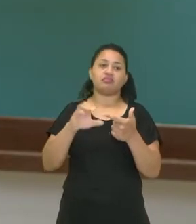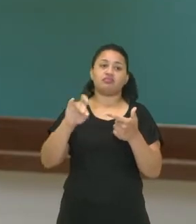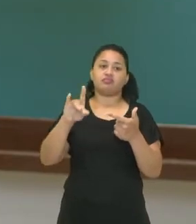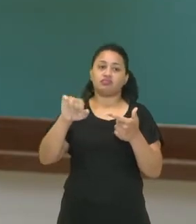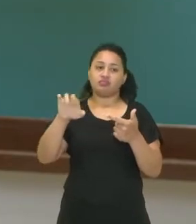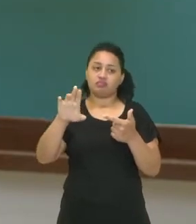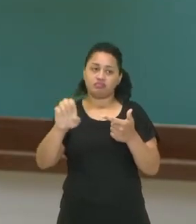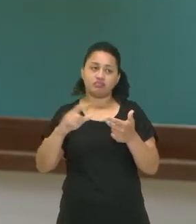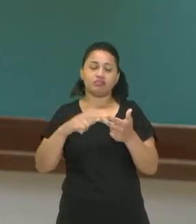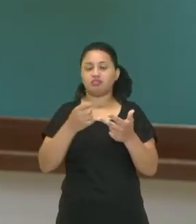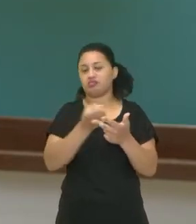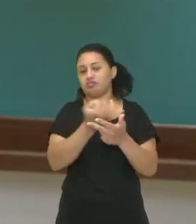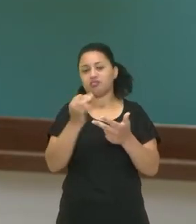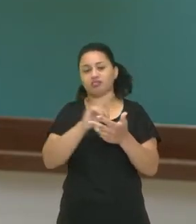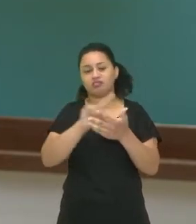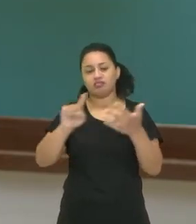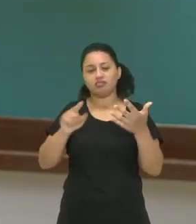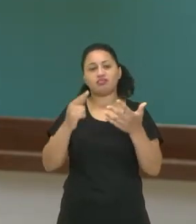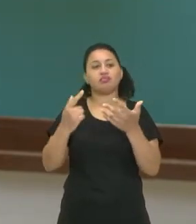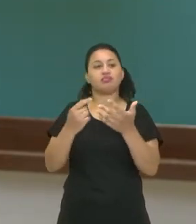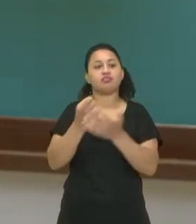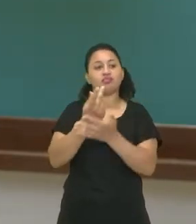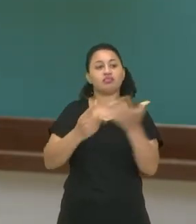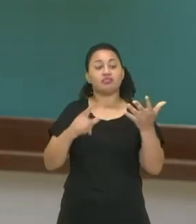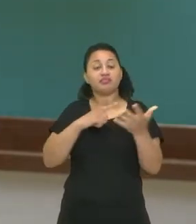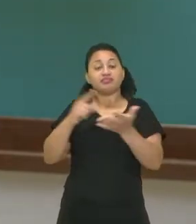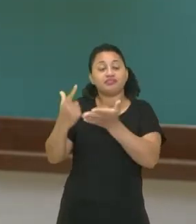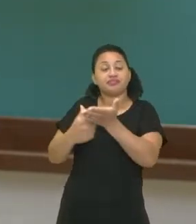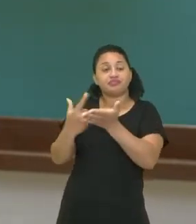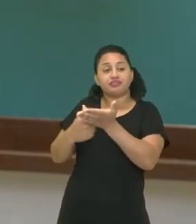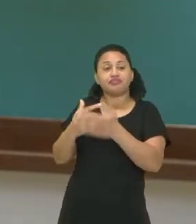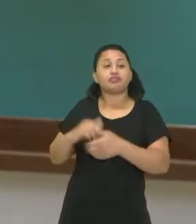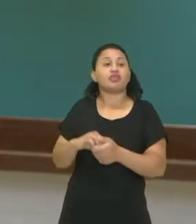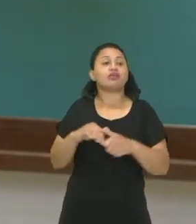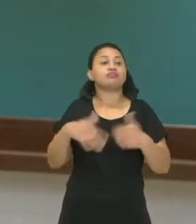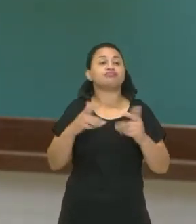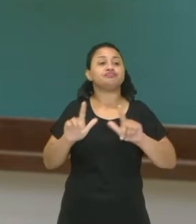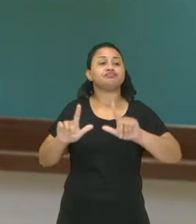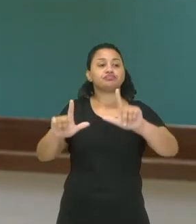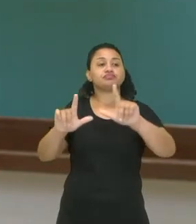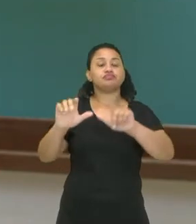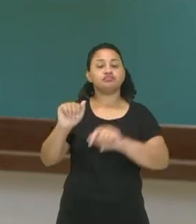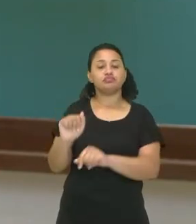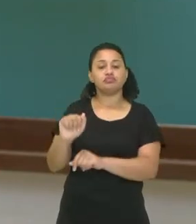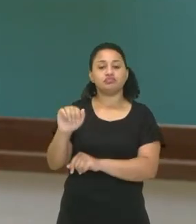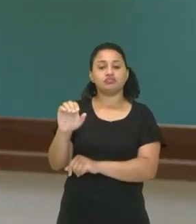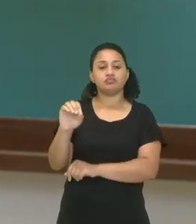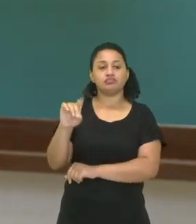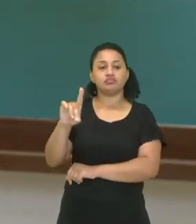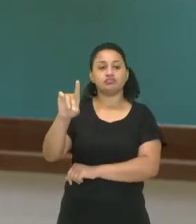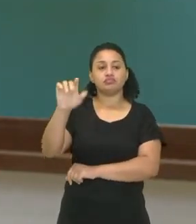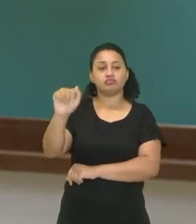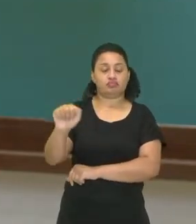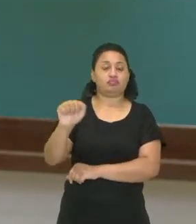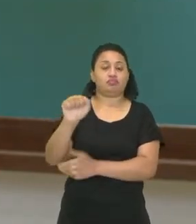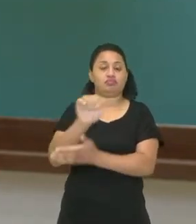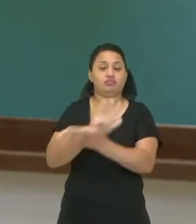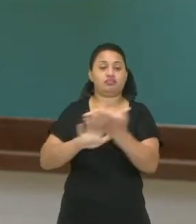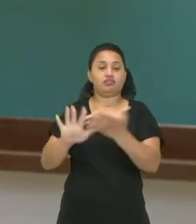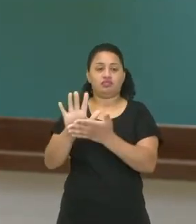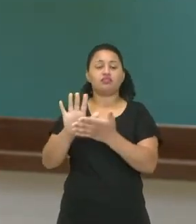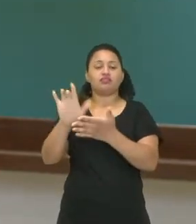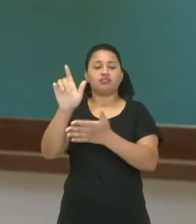Amor, O Adeus de Teresa. Então aqui eu coloquei para você a Onda, que é uma famosa xilogravura do mestre